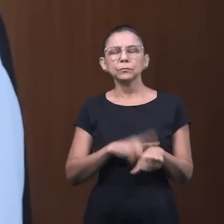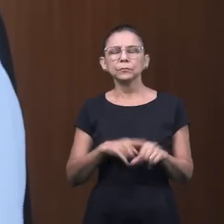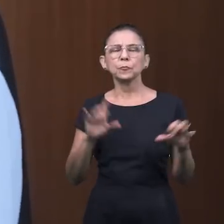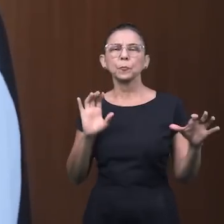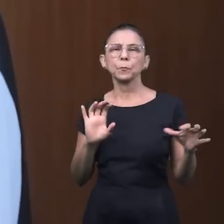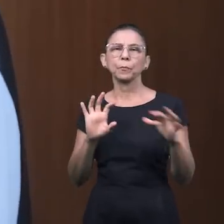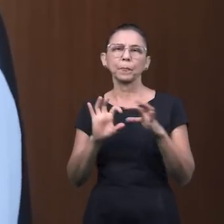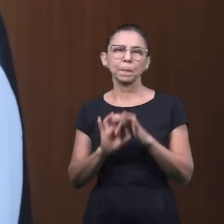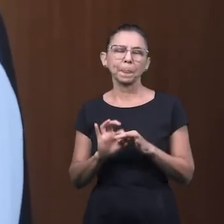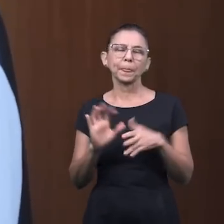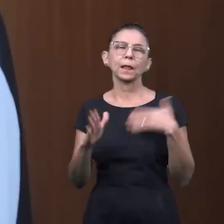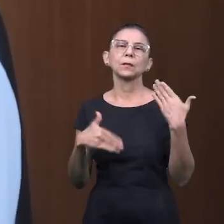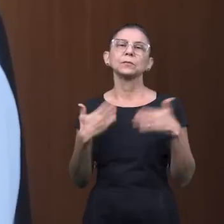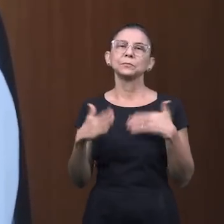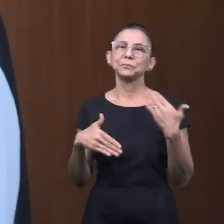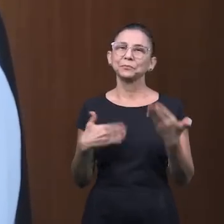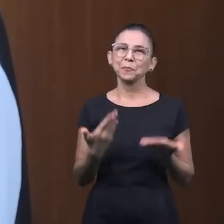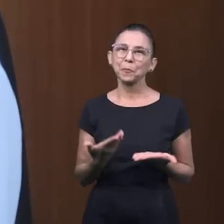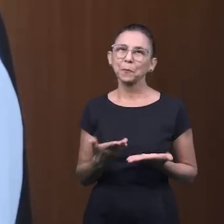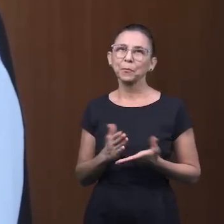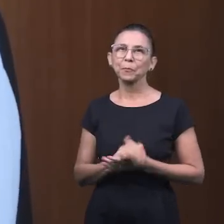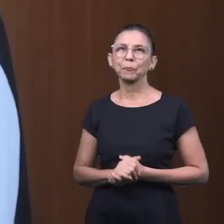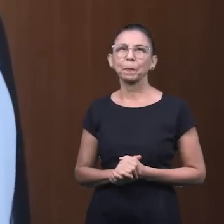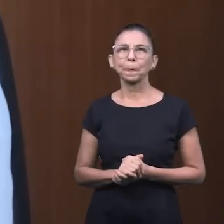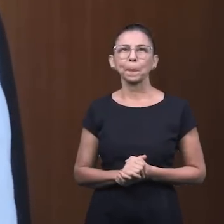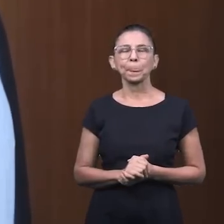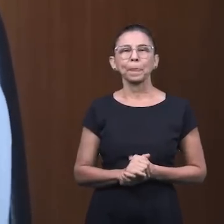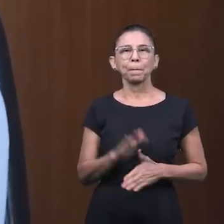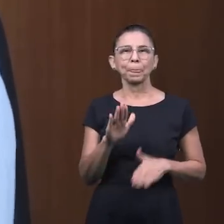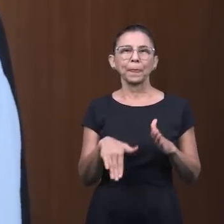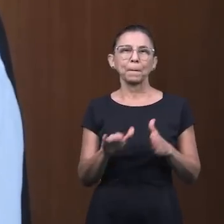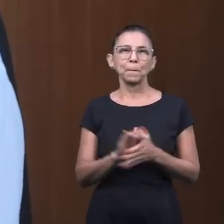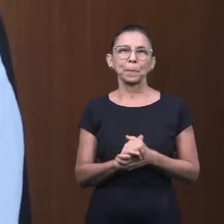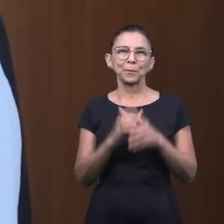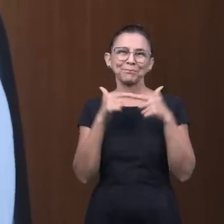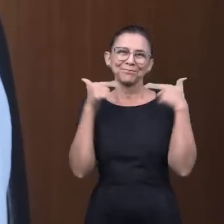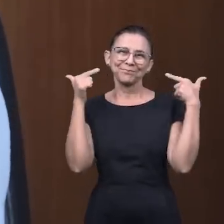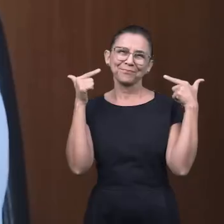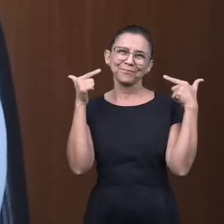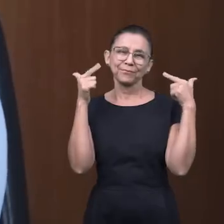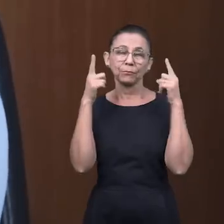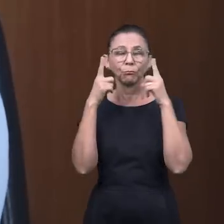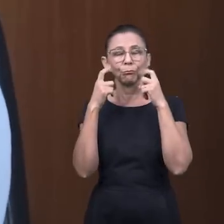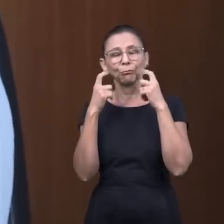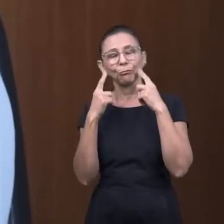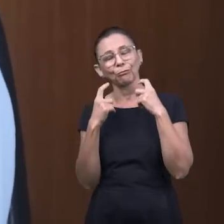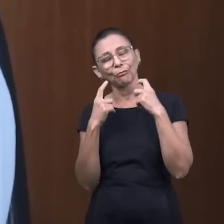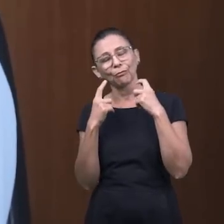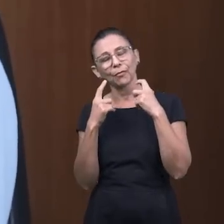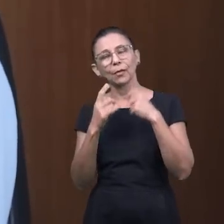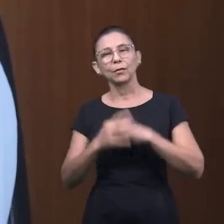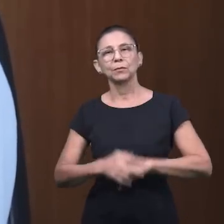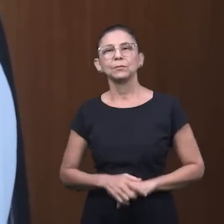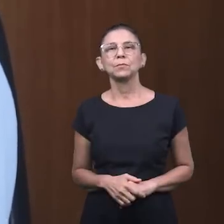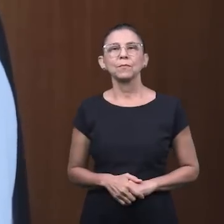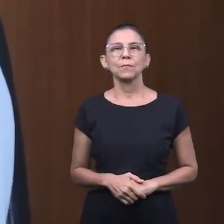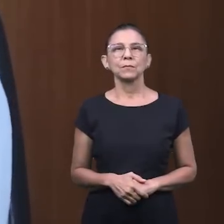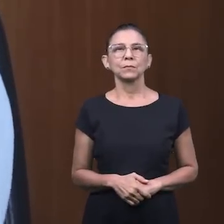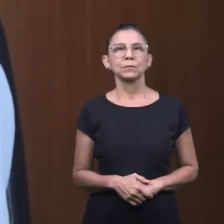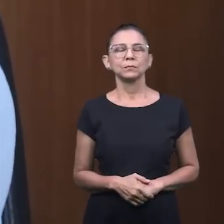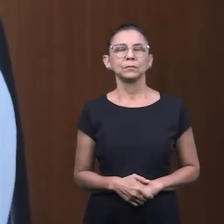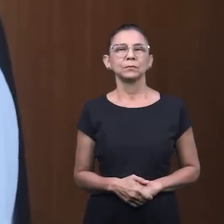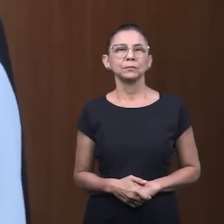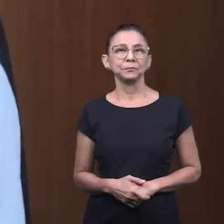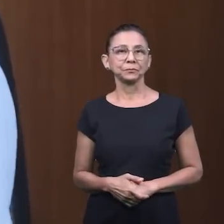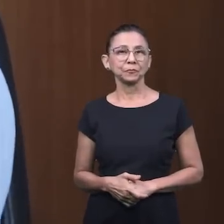de muita comunhão, de muita alegria. Às vezes a gente ri, às vezes a gente chora. E